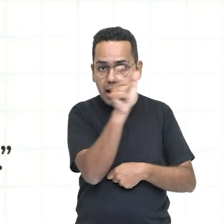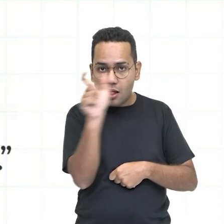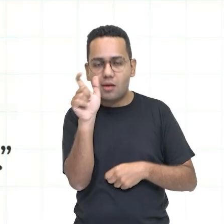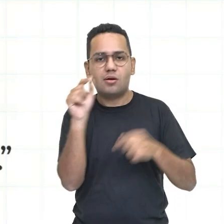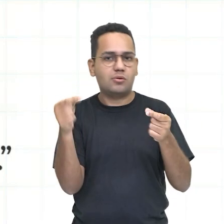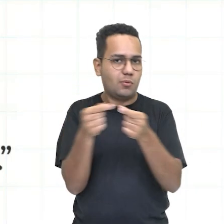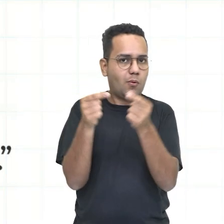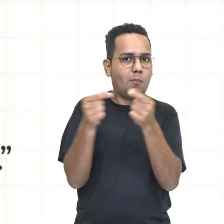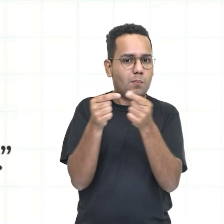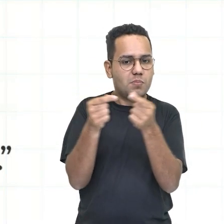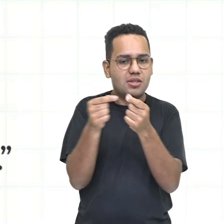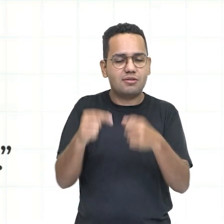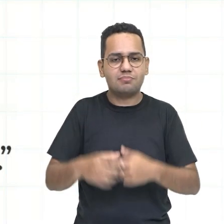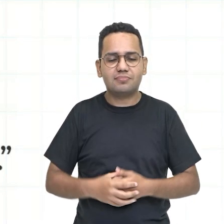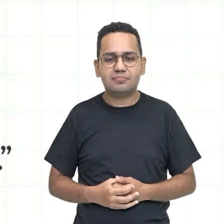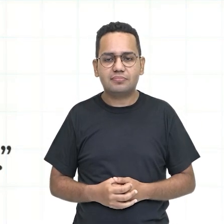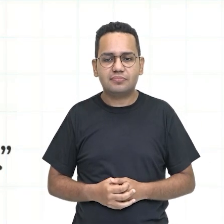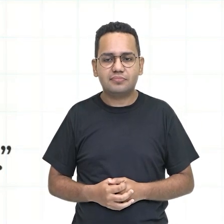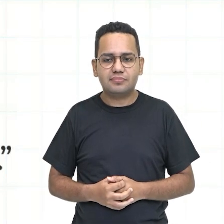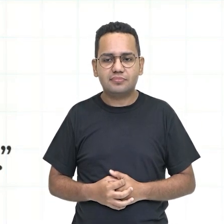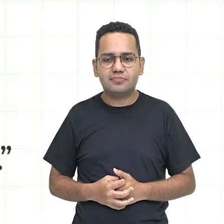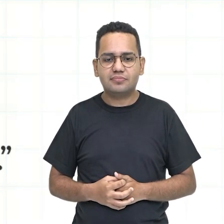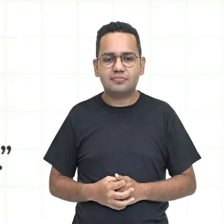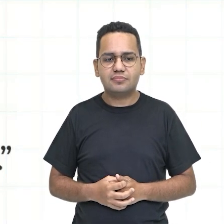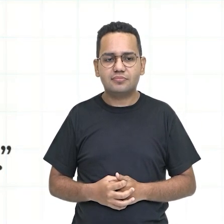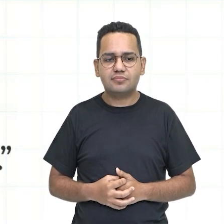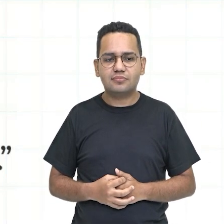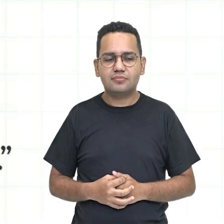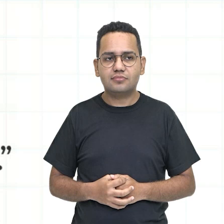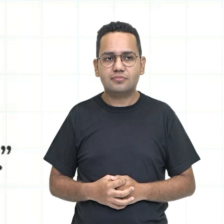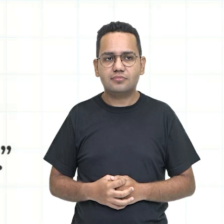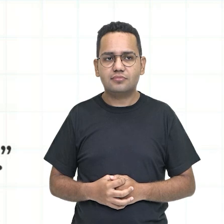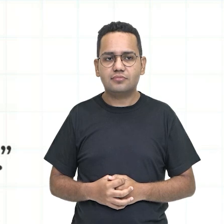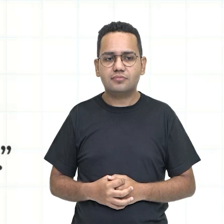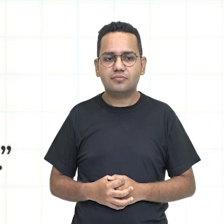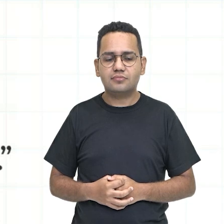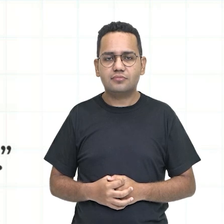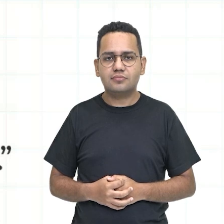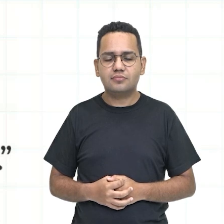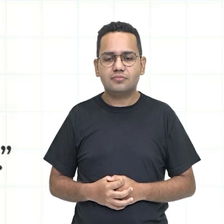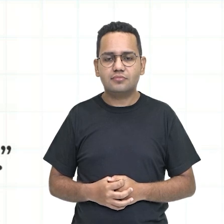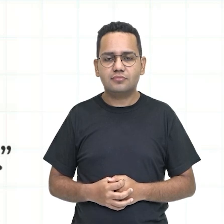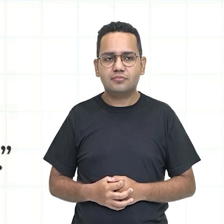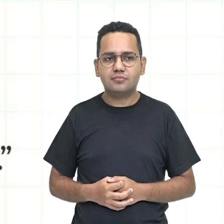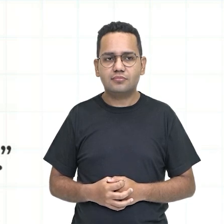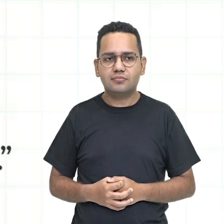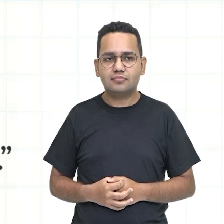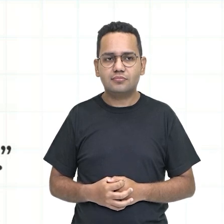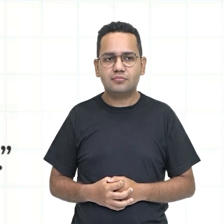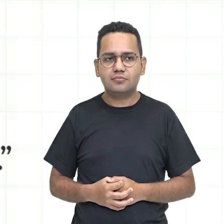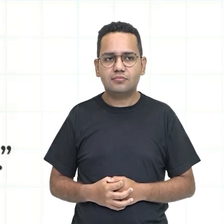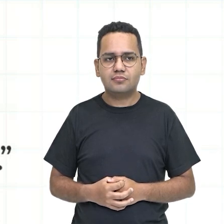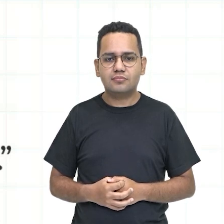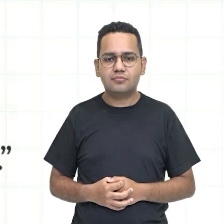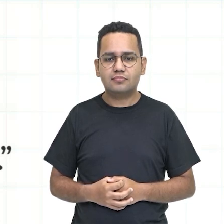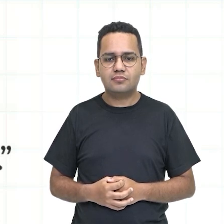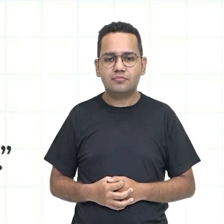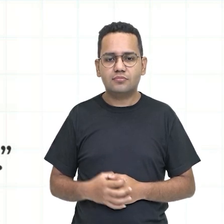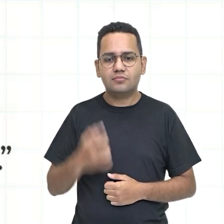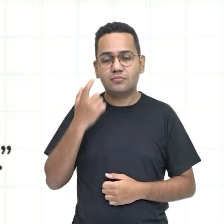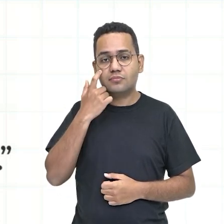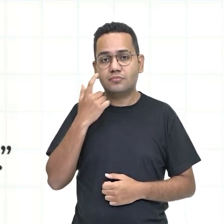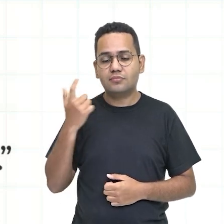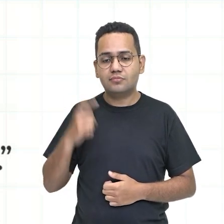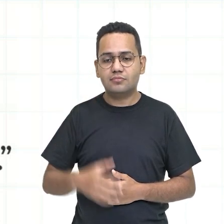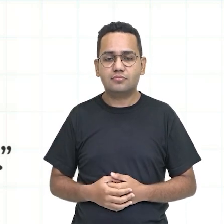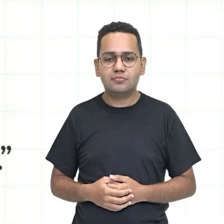já vão bater o olho e identificá-las, ok? Então, a primeira frase aqui junto comigo,